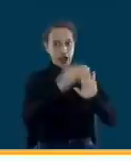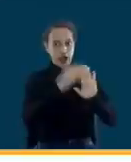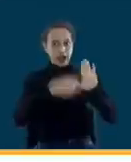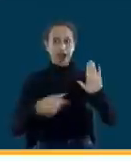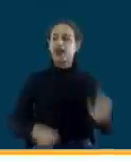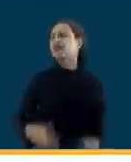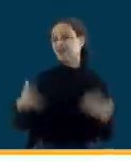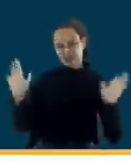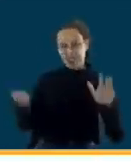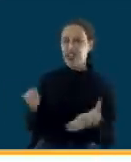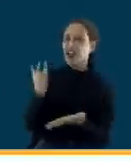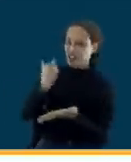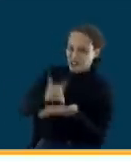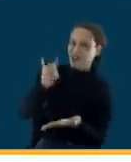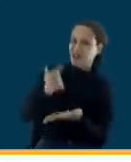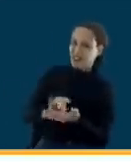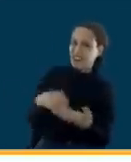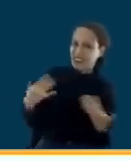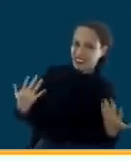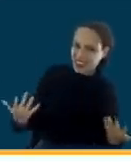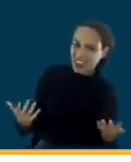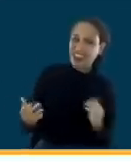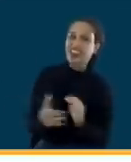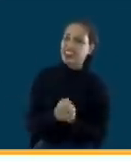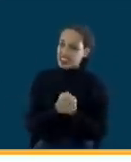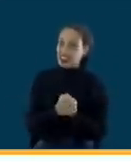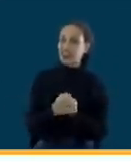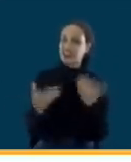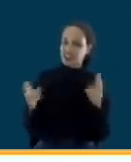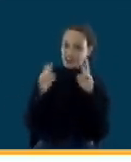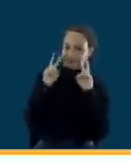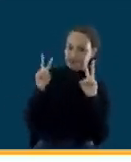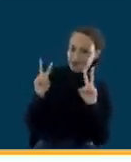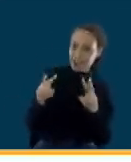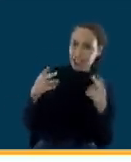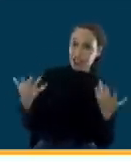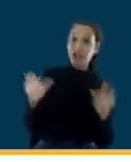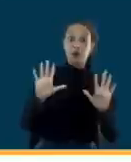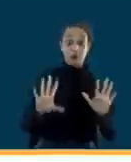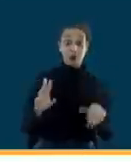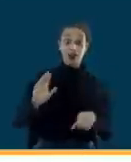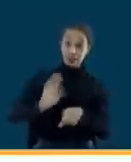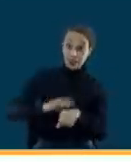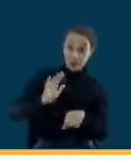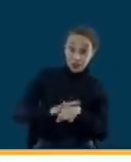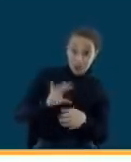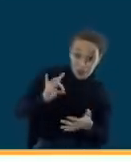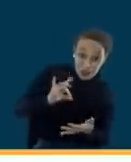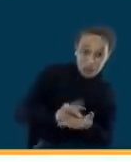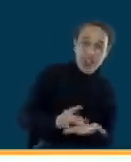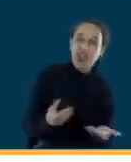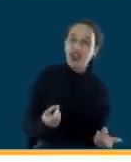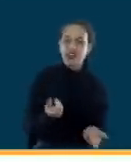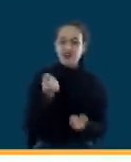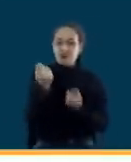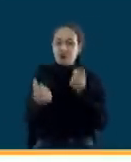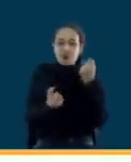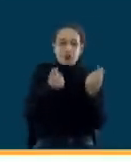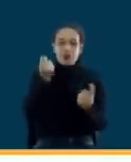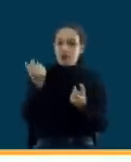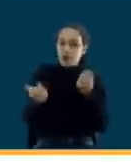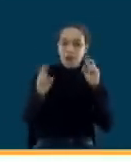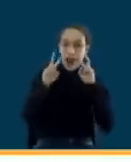preocupação, é verdade que temos que estar atentos e vigilantes, mas, ao mesmo tempo, Poucas vezes se viu um processo de